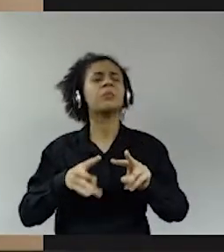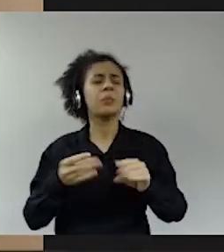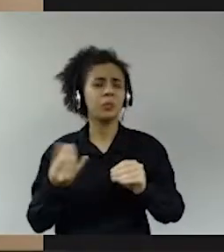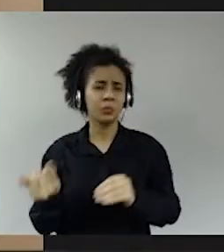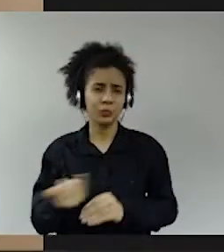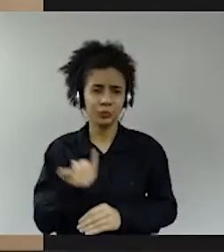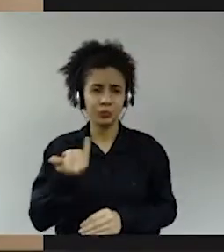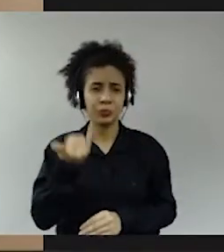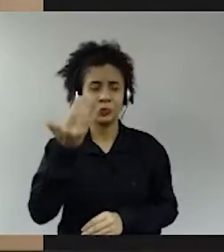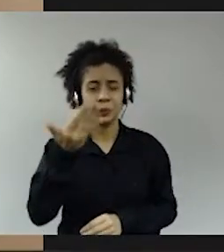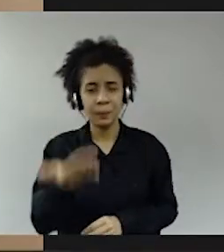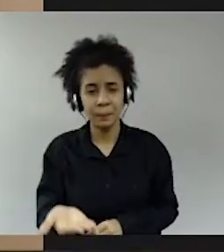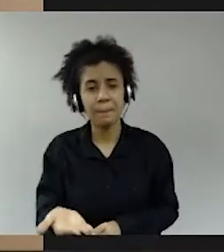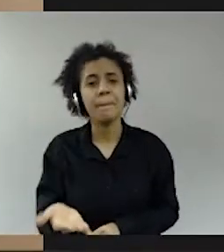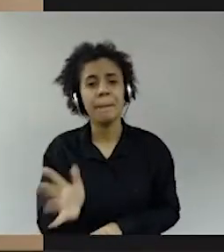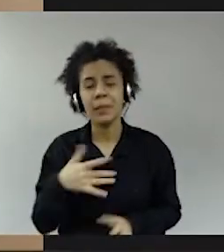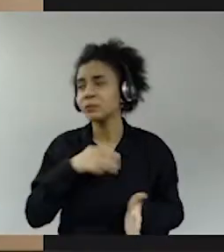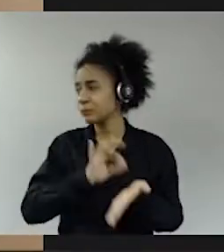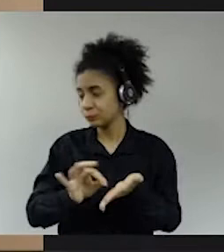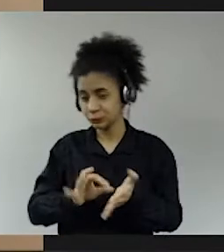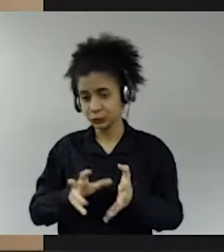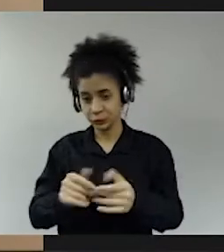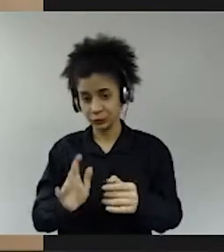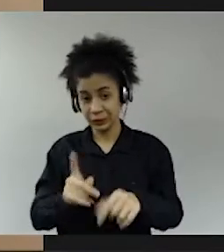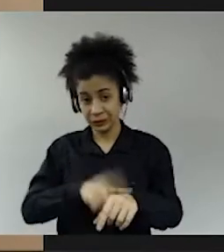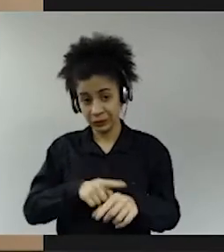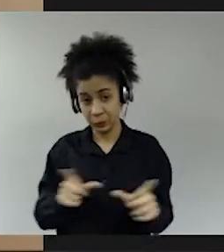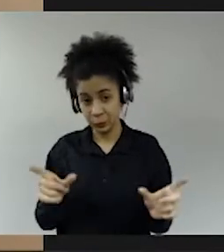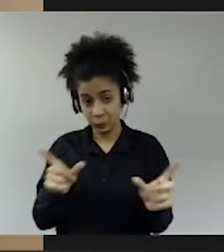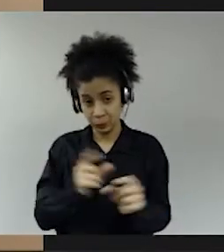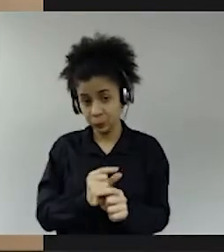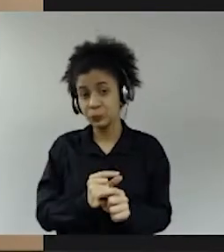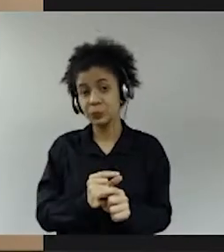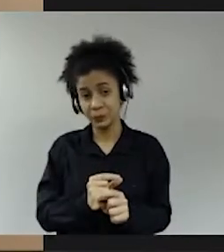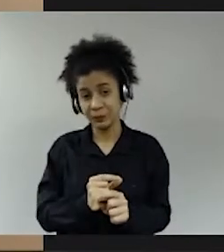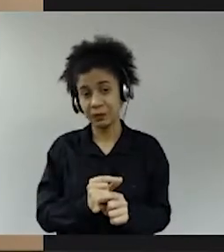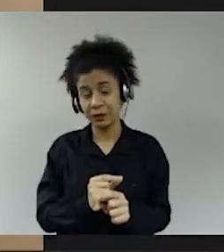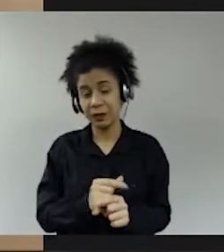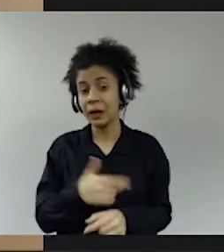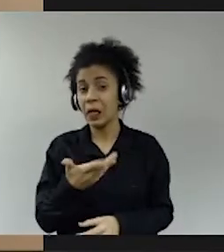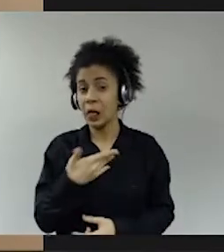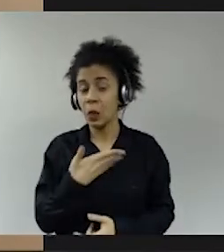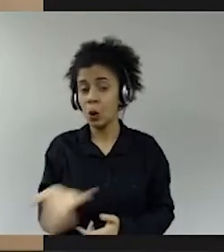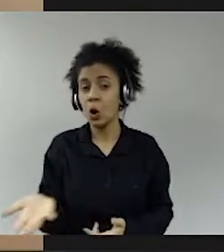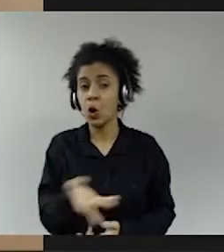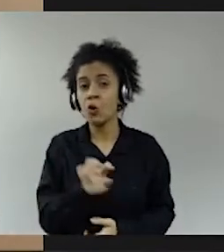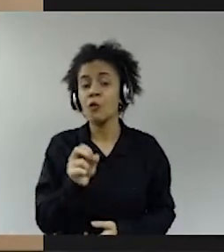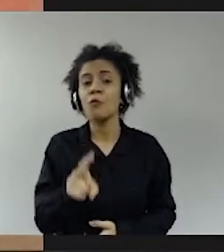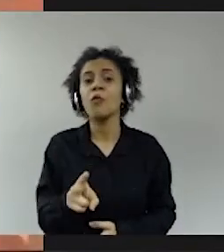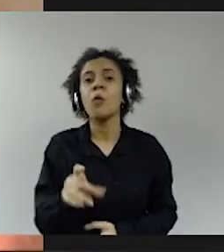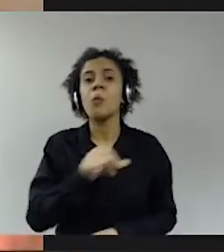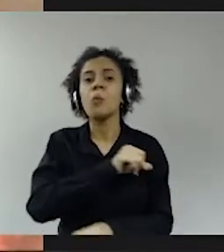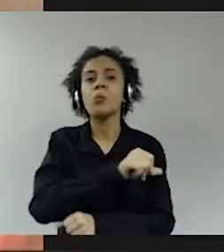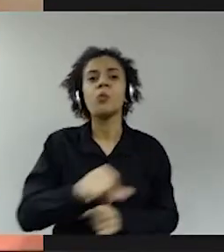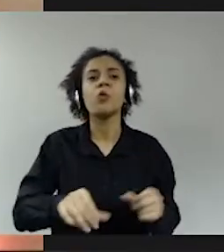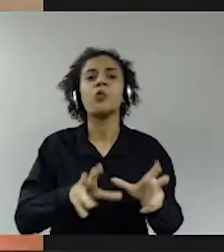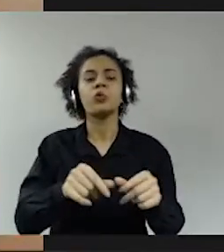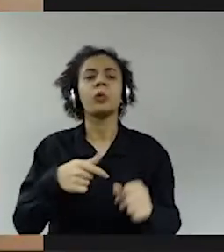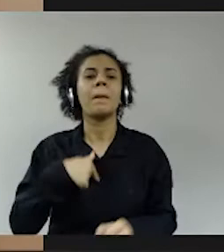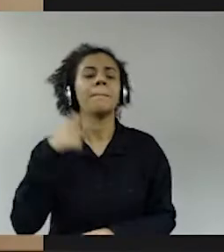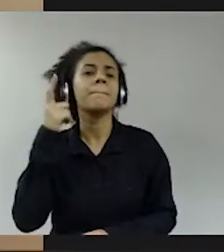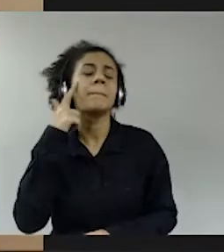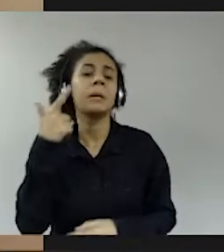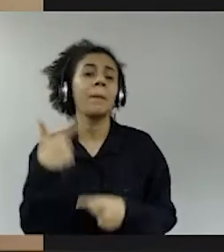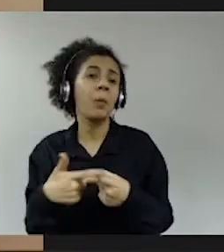pertinentes, doutor Humberto, já as anotei todas. O tempo é curto, como foi dito aqui, então eu vou mudar tudo o que eu pensei em